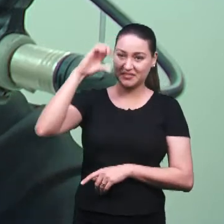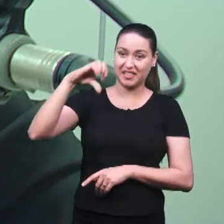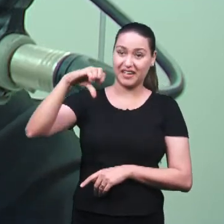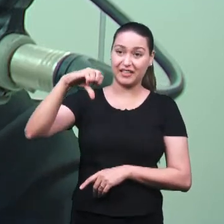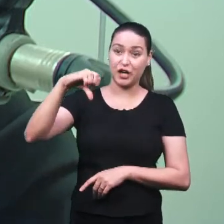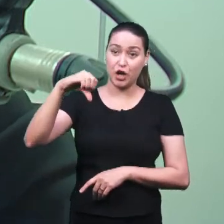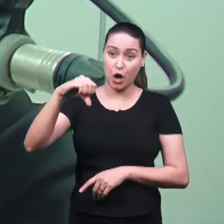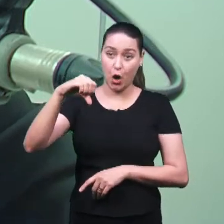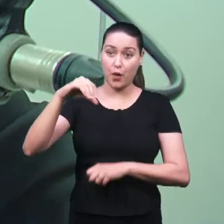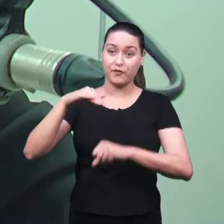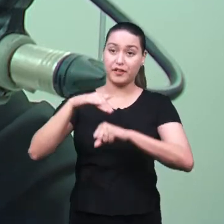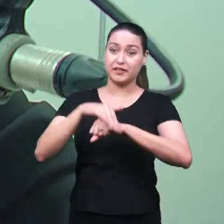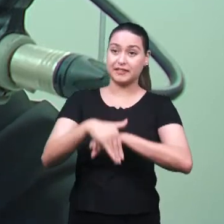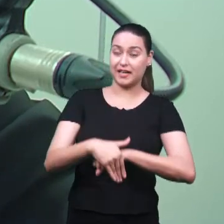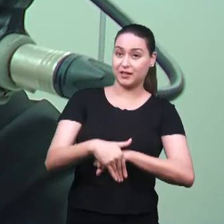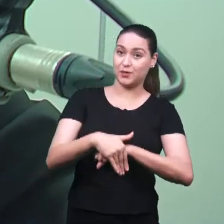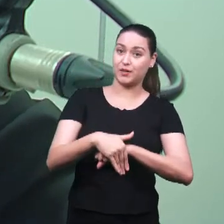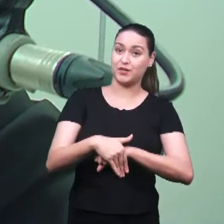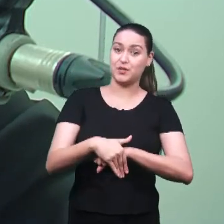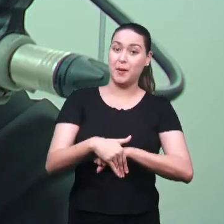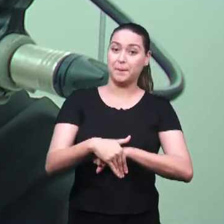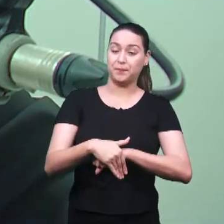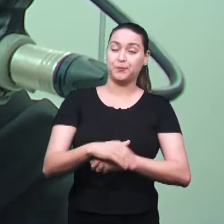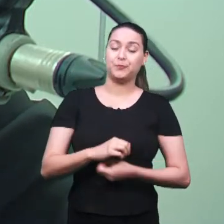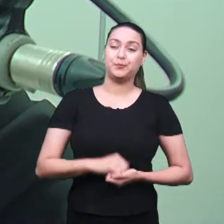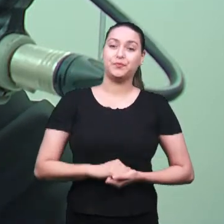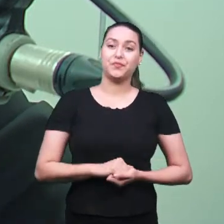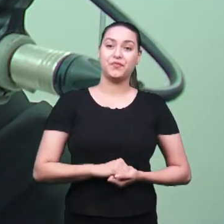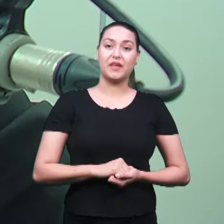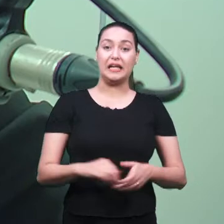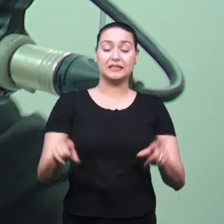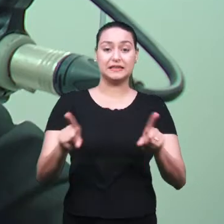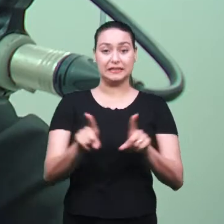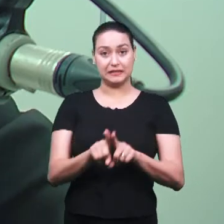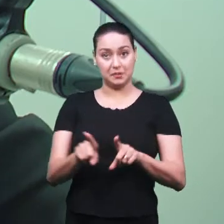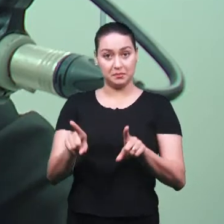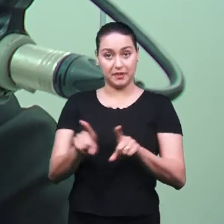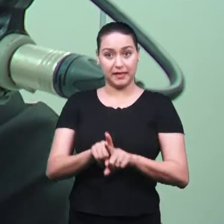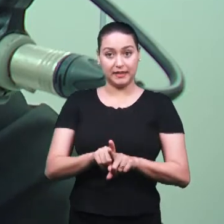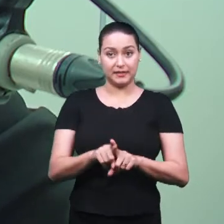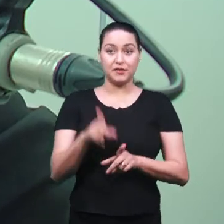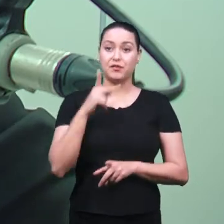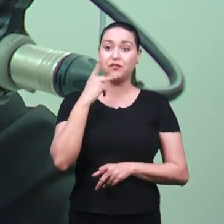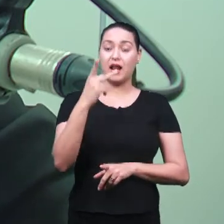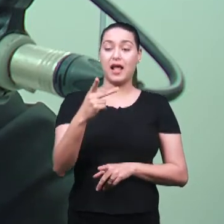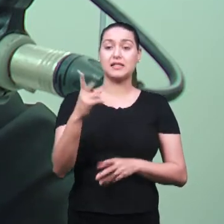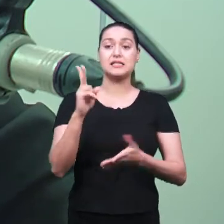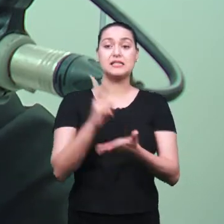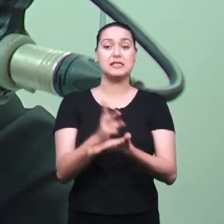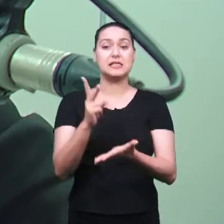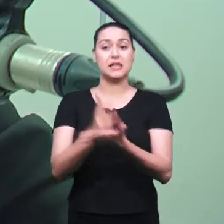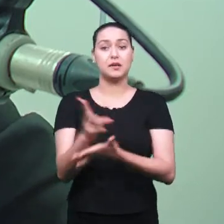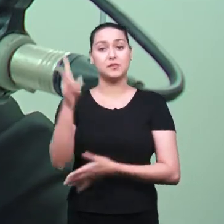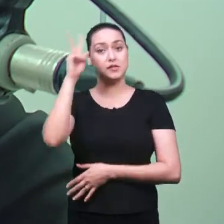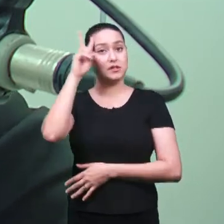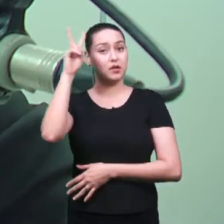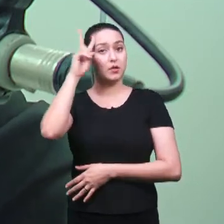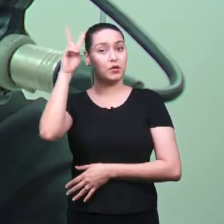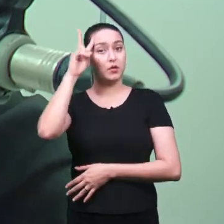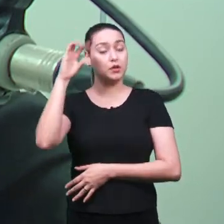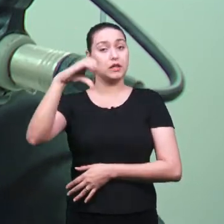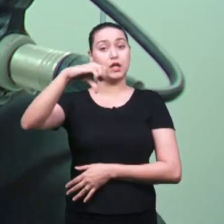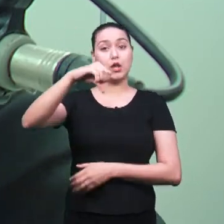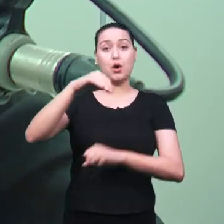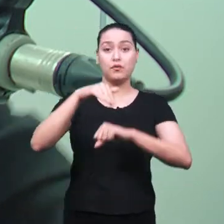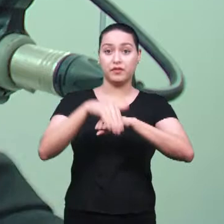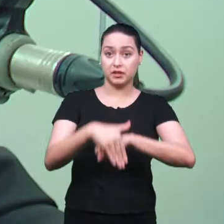horas, Os Dias da Minha Mocidade. Também ainda quero falar aqui que toda segunda-feira, 21 horas, tem